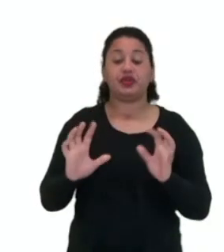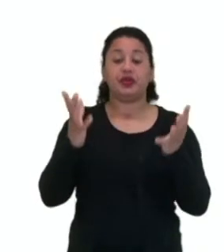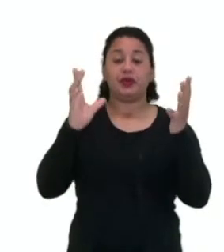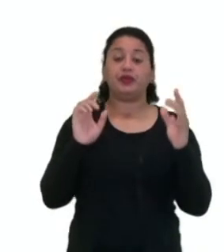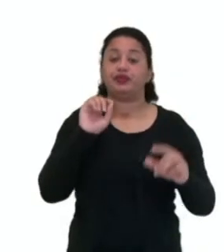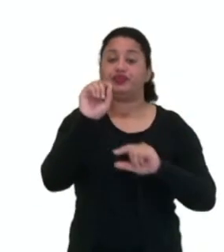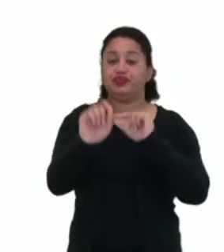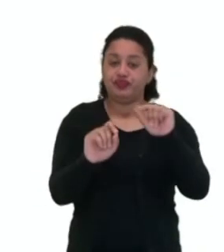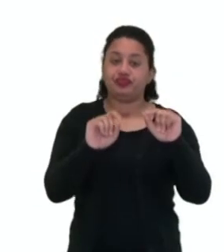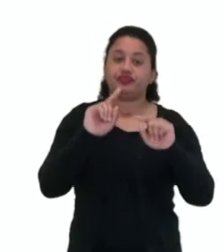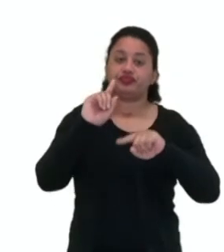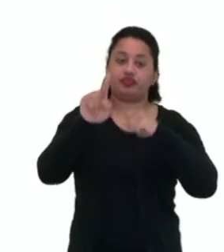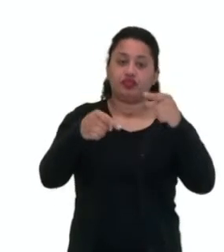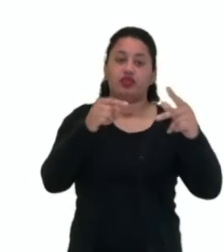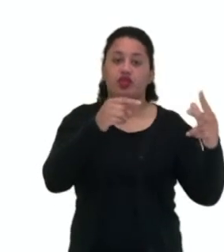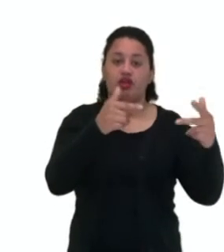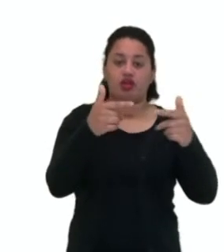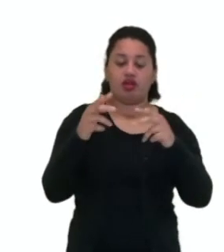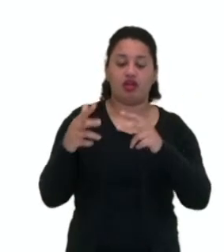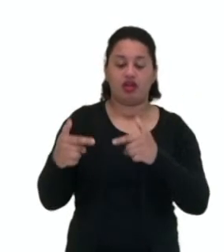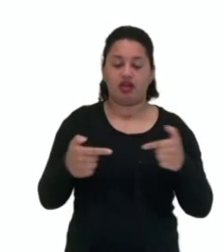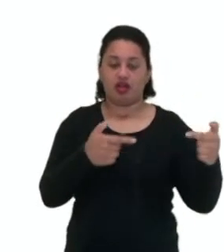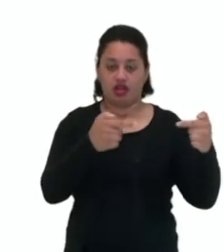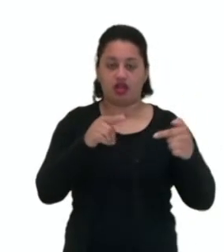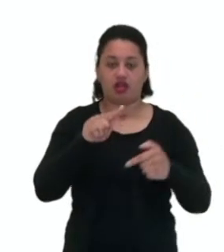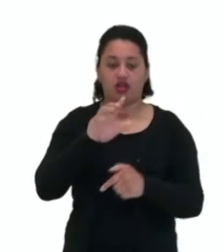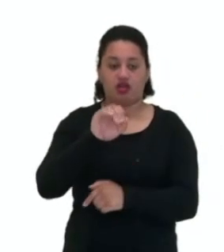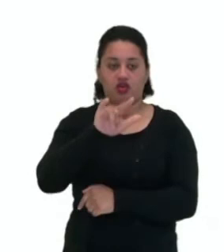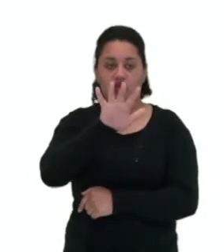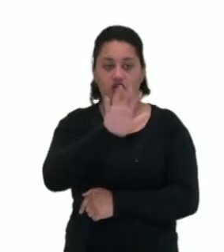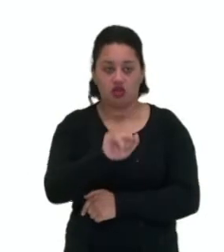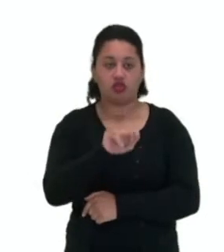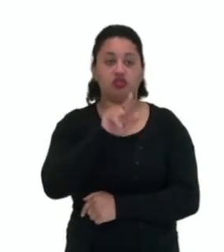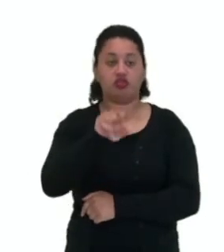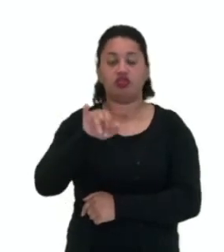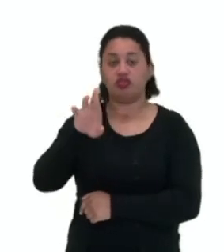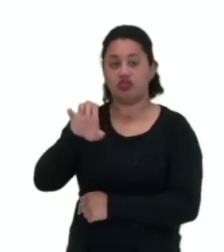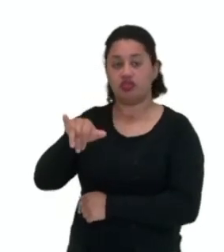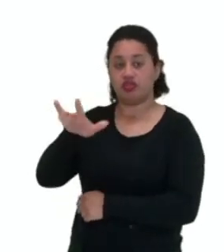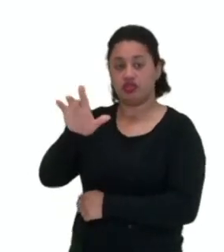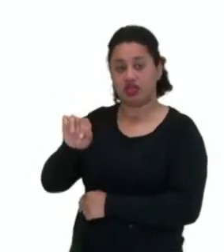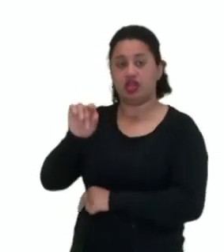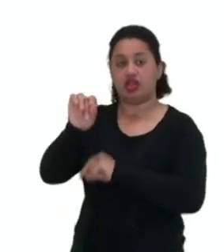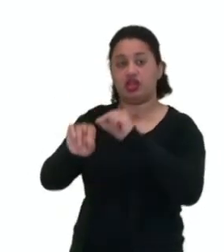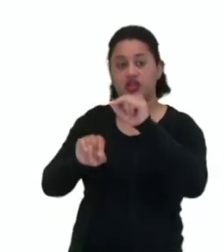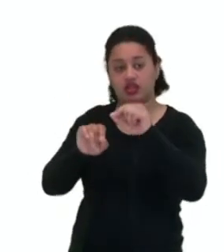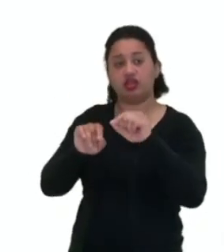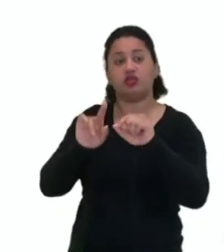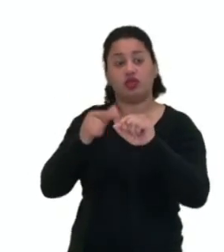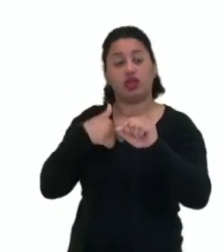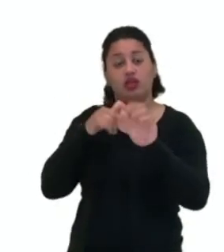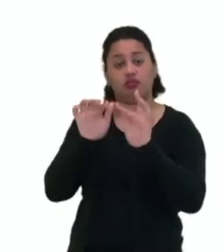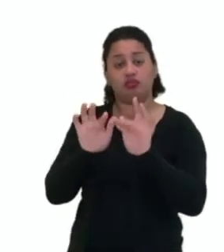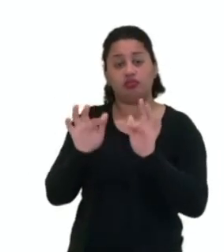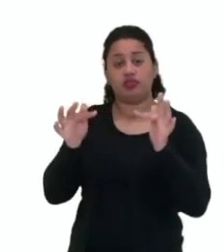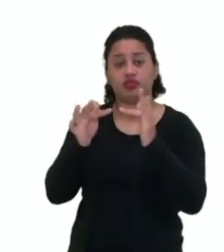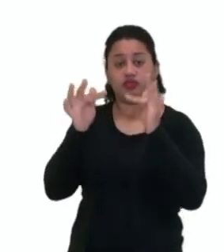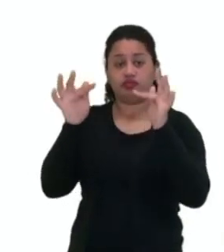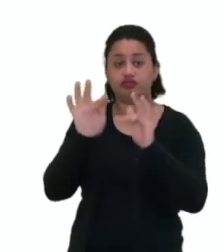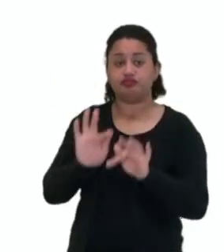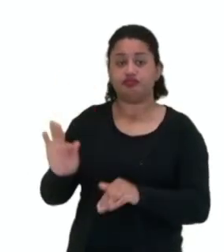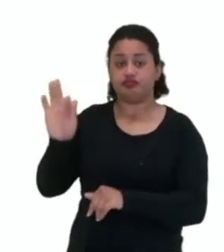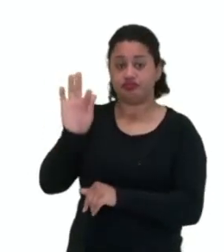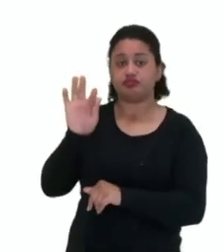aconteceu? Após a Guerra do Golfo, o Iraque tornou-se uma federação e o Kurdistão iraquiano passou a ser